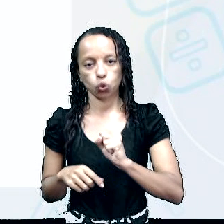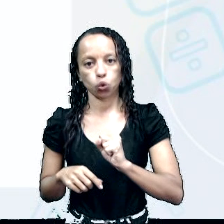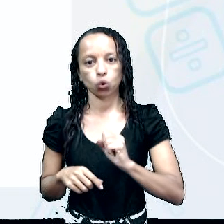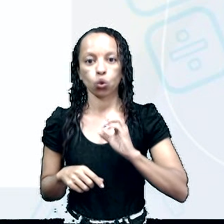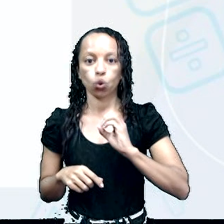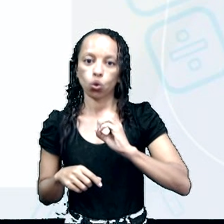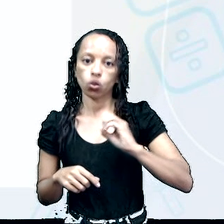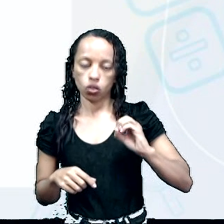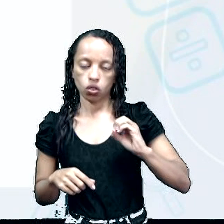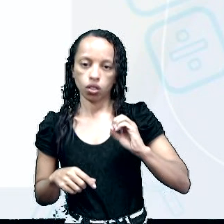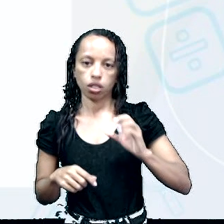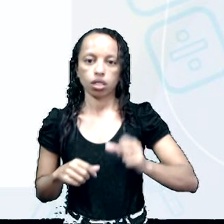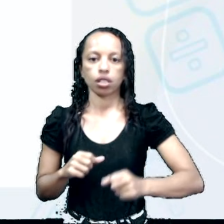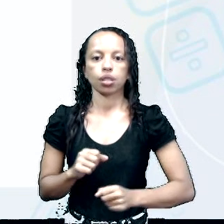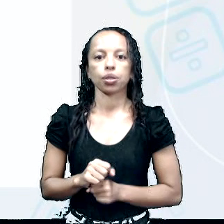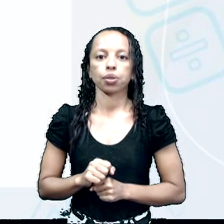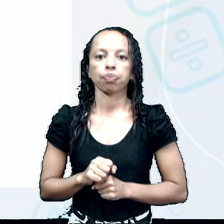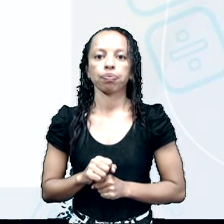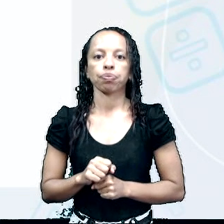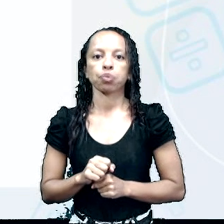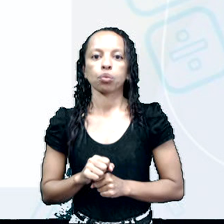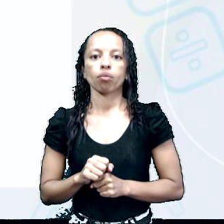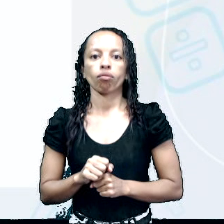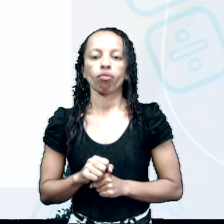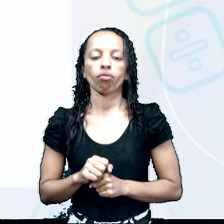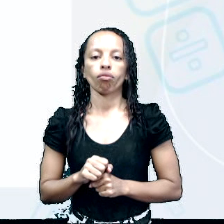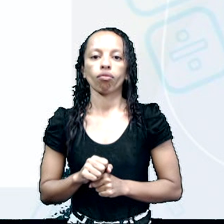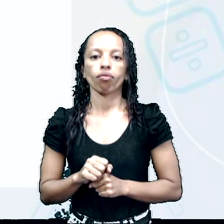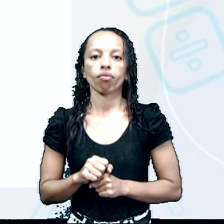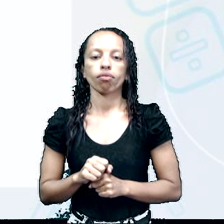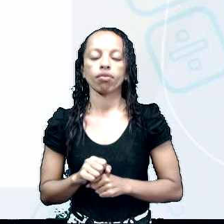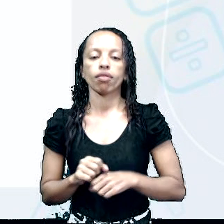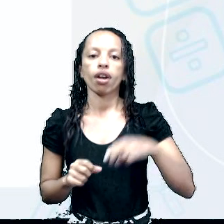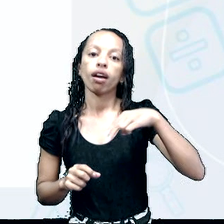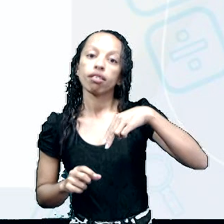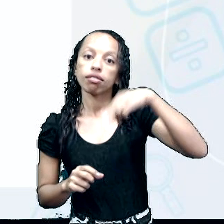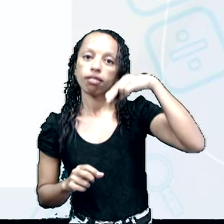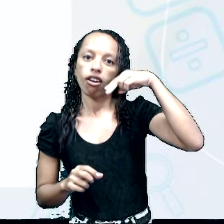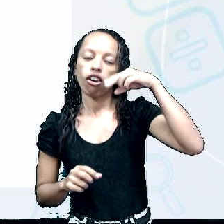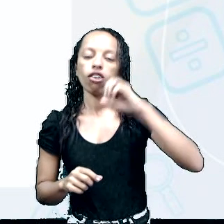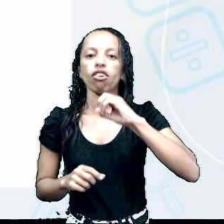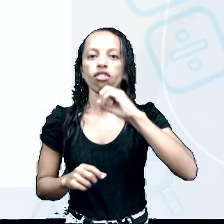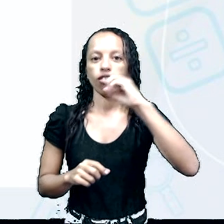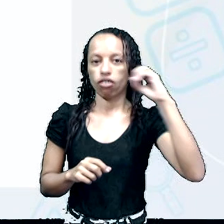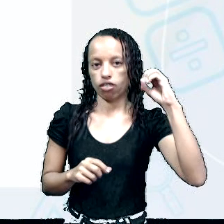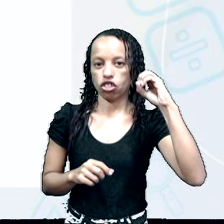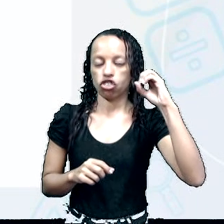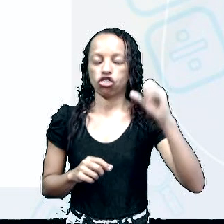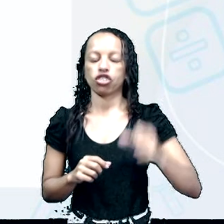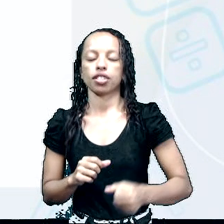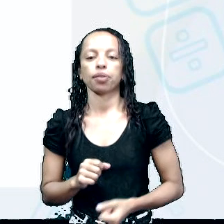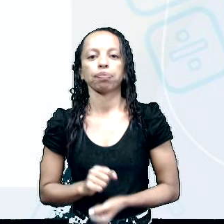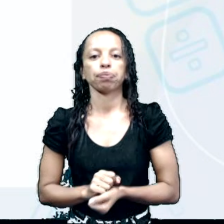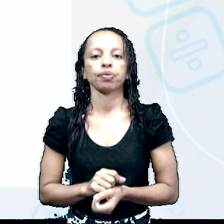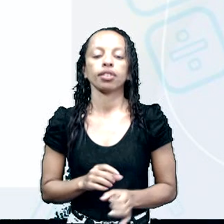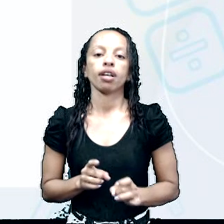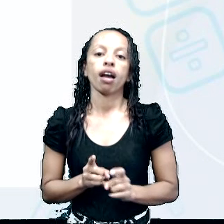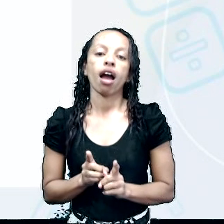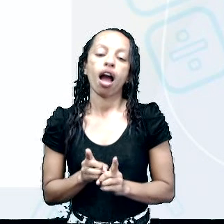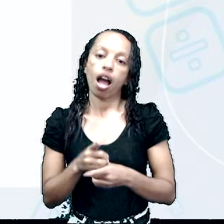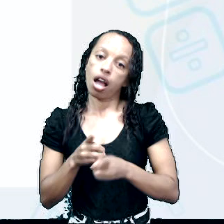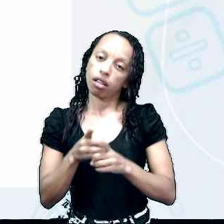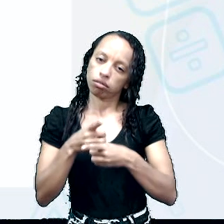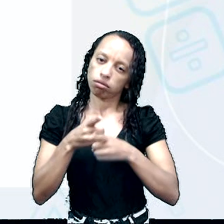norte eo Oeste nós temos o ponto colateral de Noroeste então a rosa dos ventos aí na